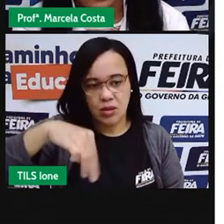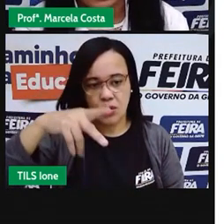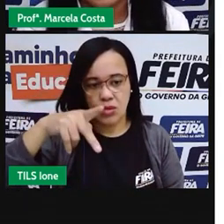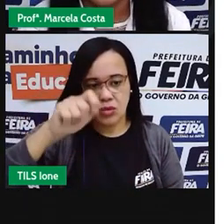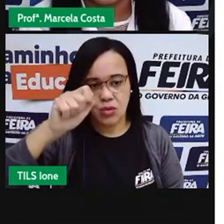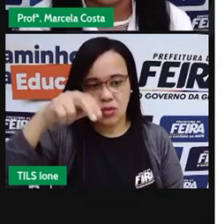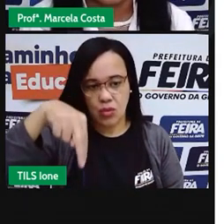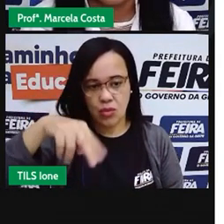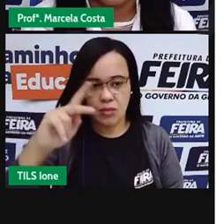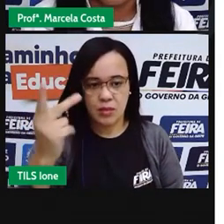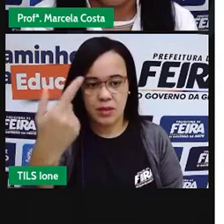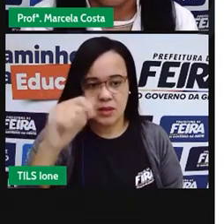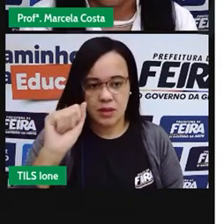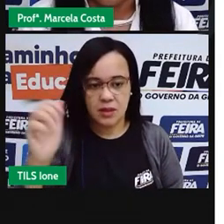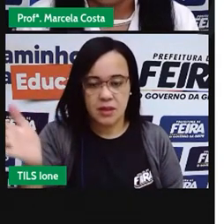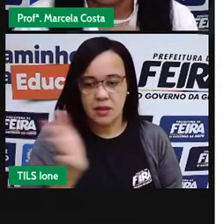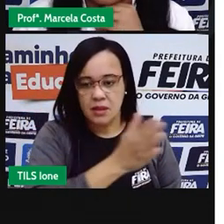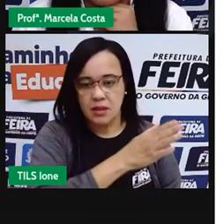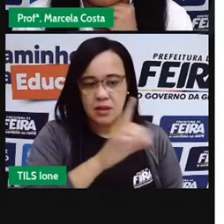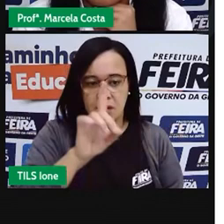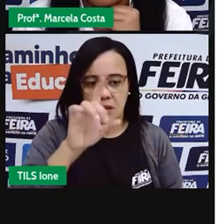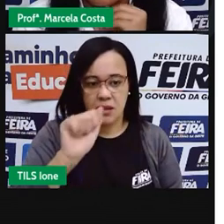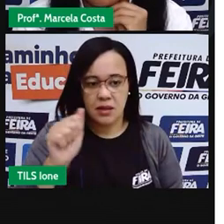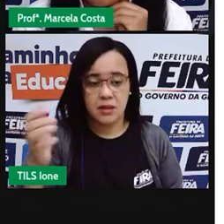Nessa história, crianças,